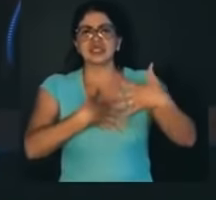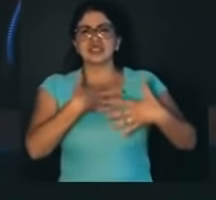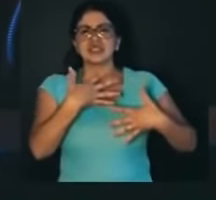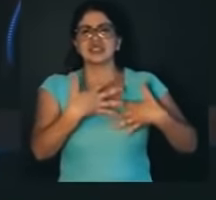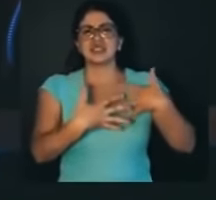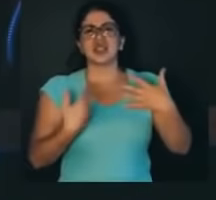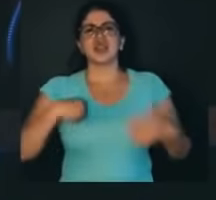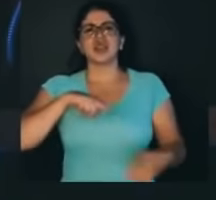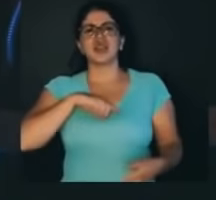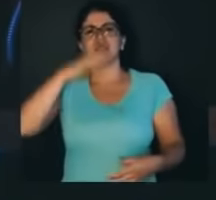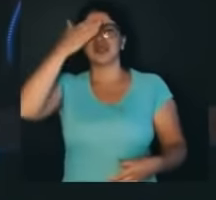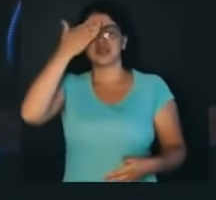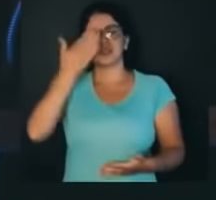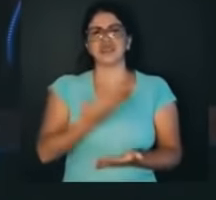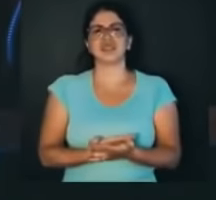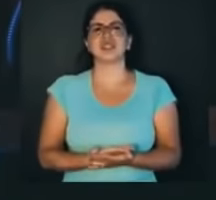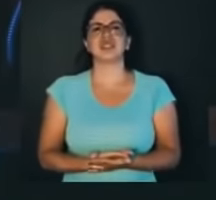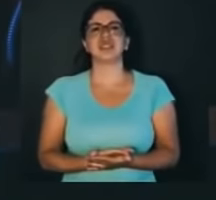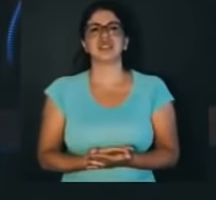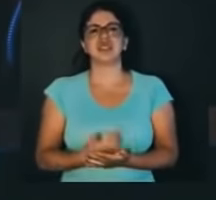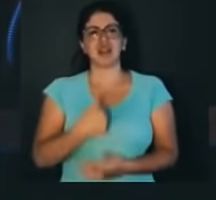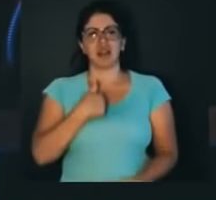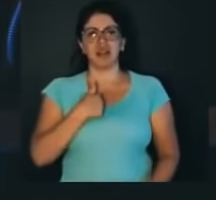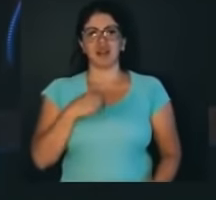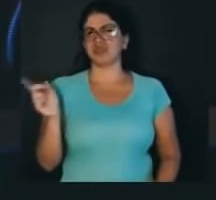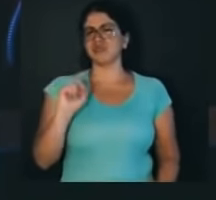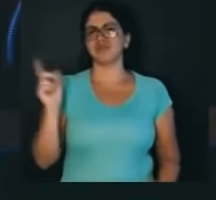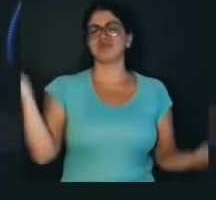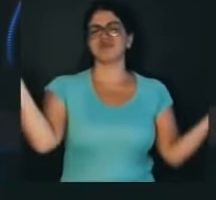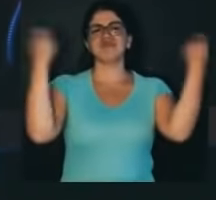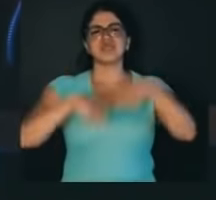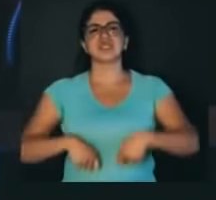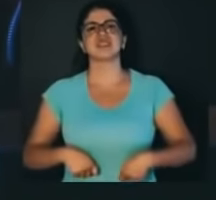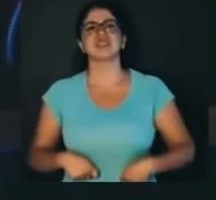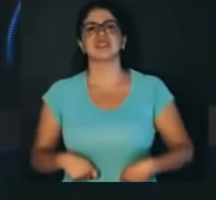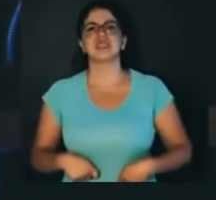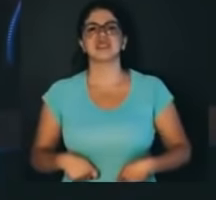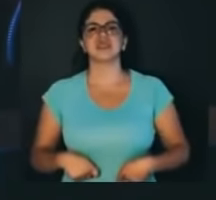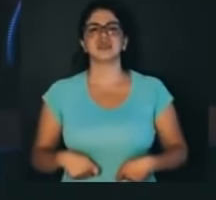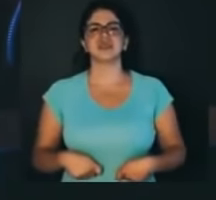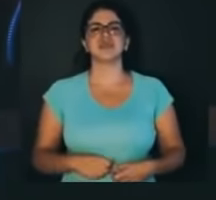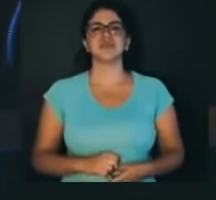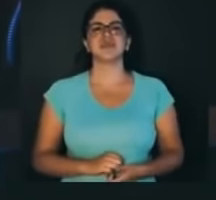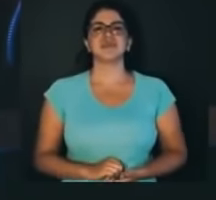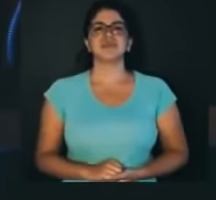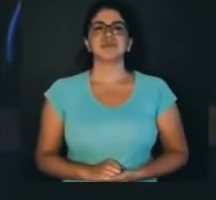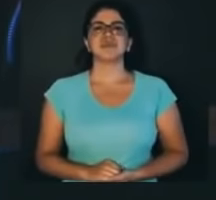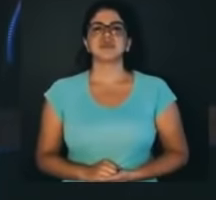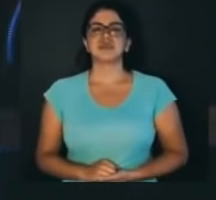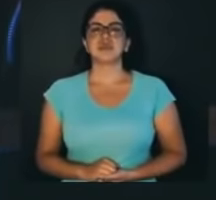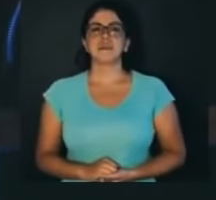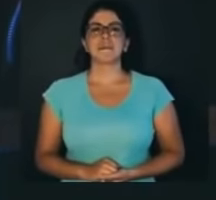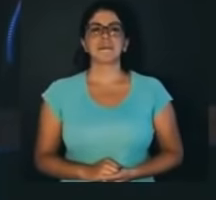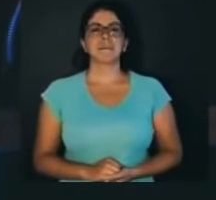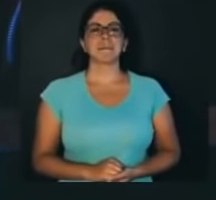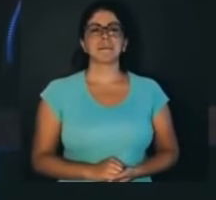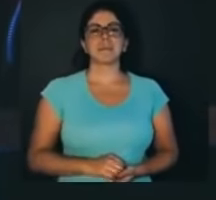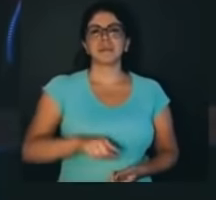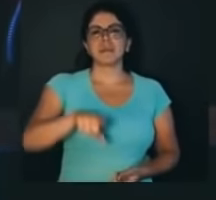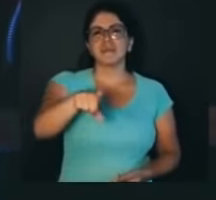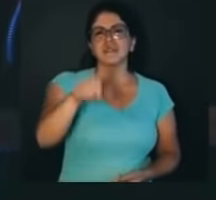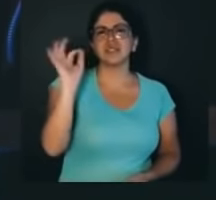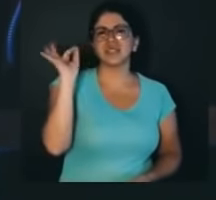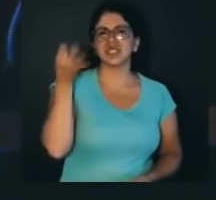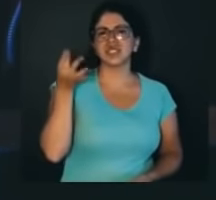Não faz muito tempo que você está exposto a esse abuso emocional, você começa a se